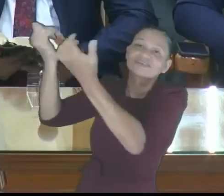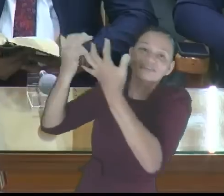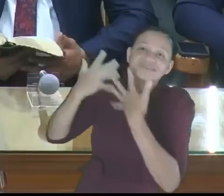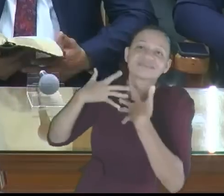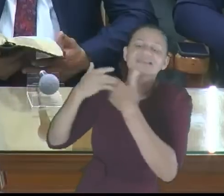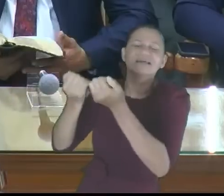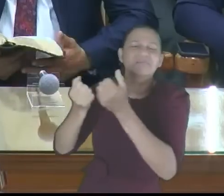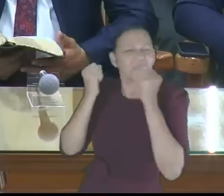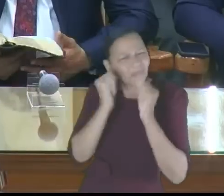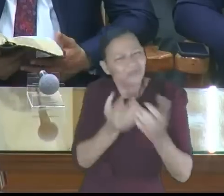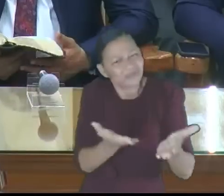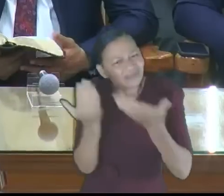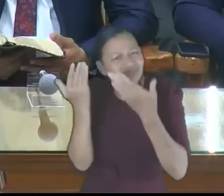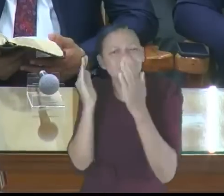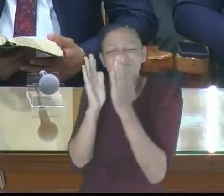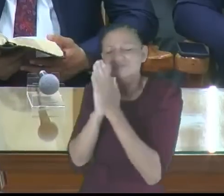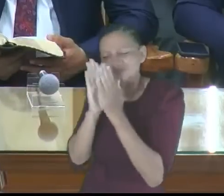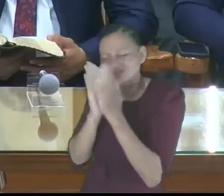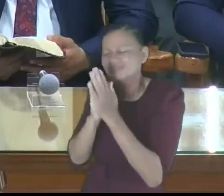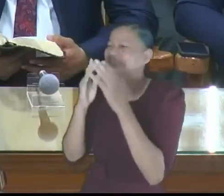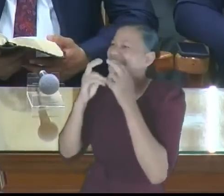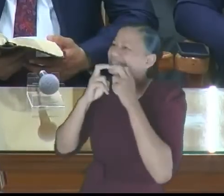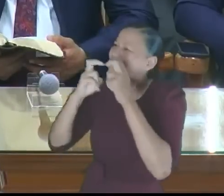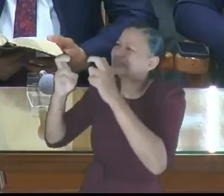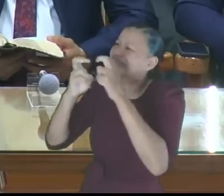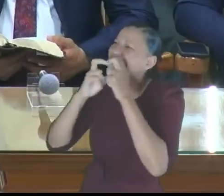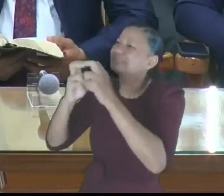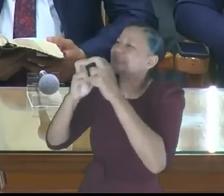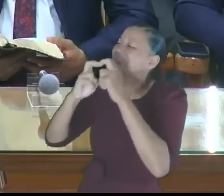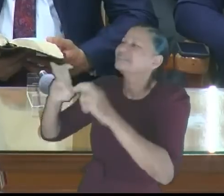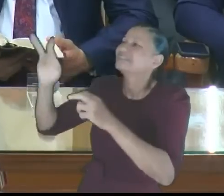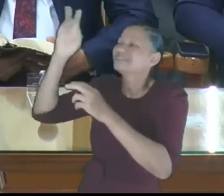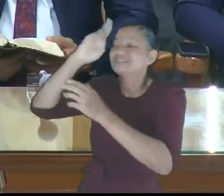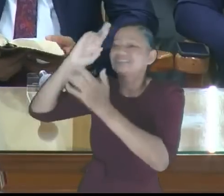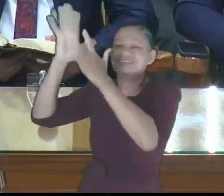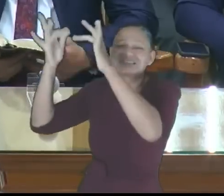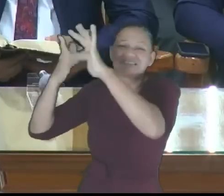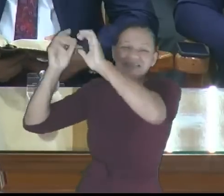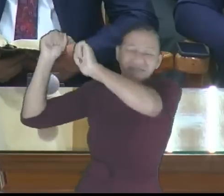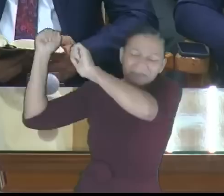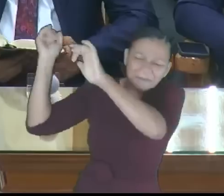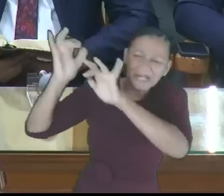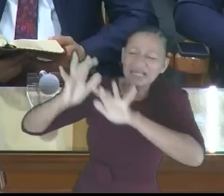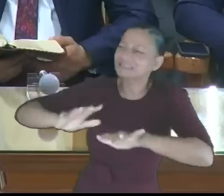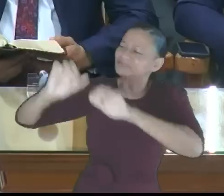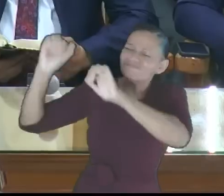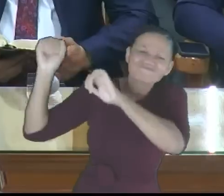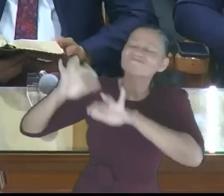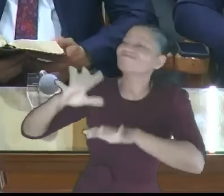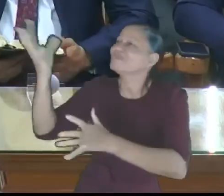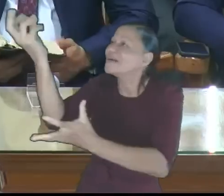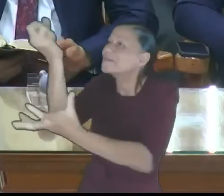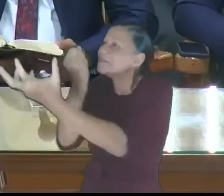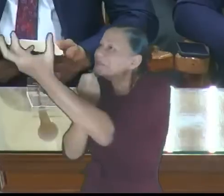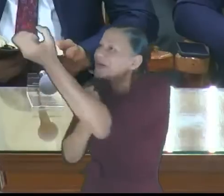Pode clamar que a macieira vai derramar os frutos, ela vai derrubar os frutos e você vai comer a